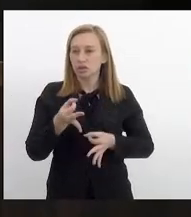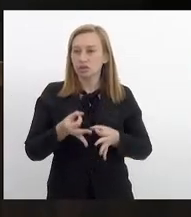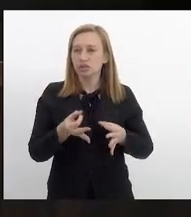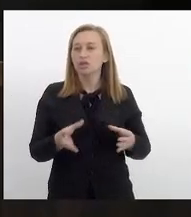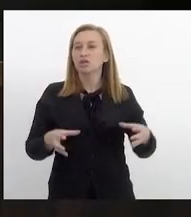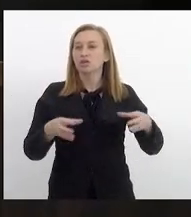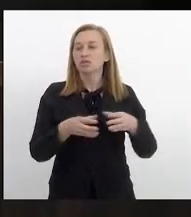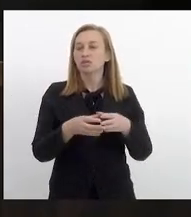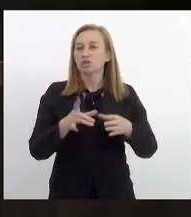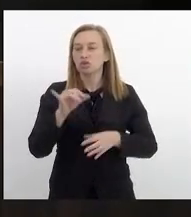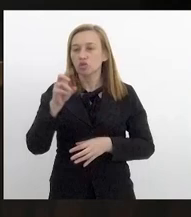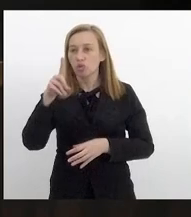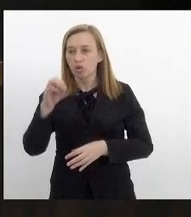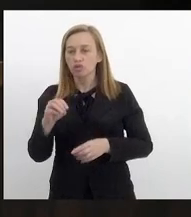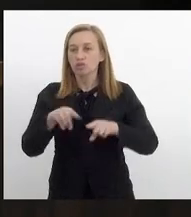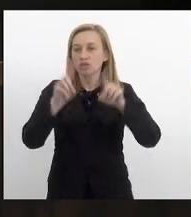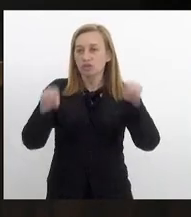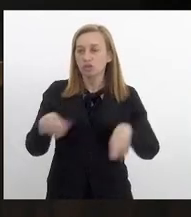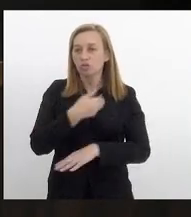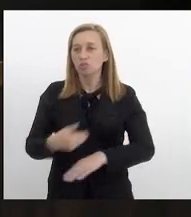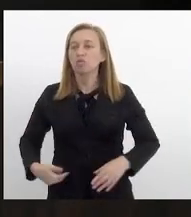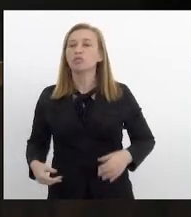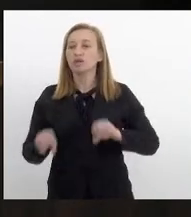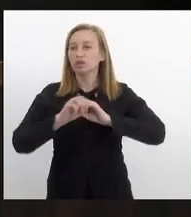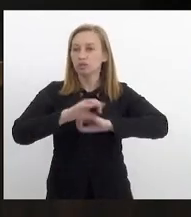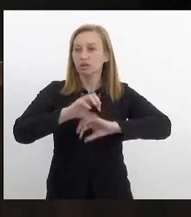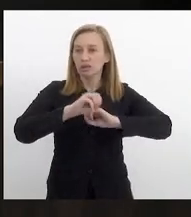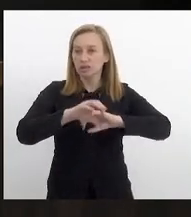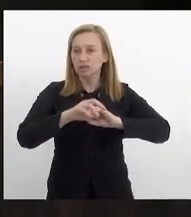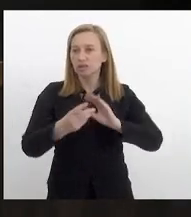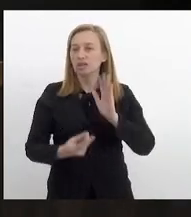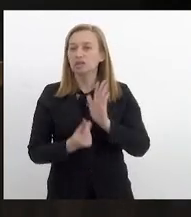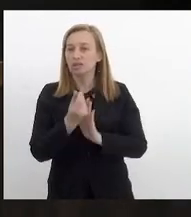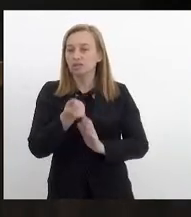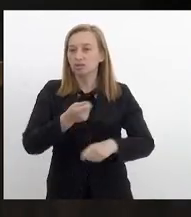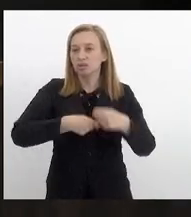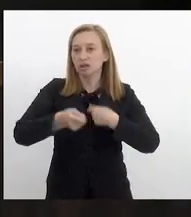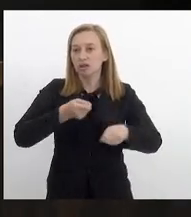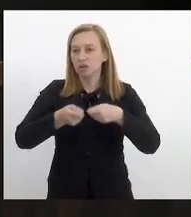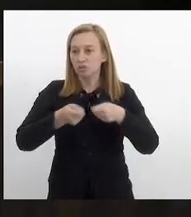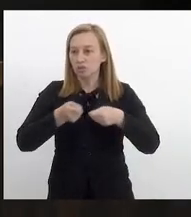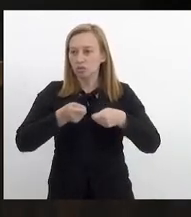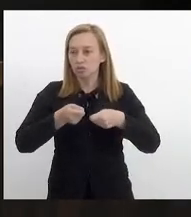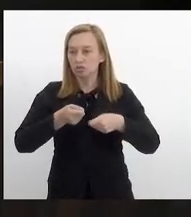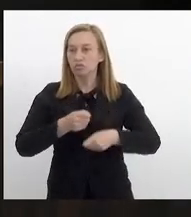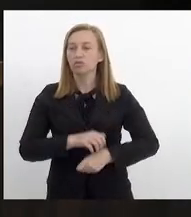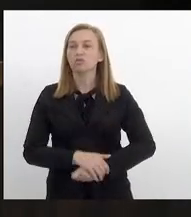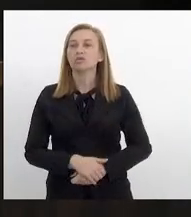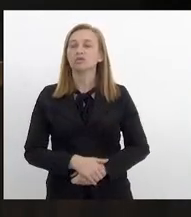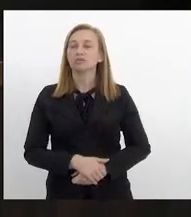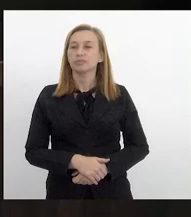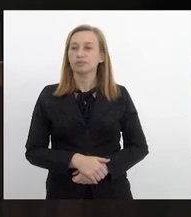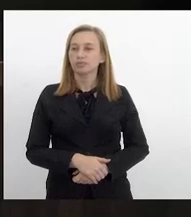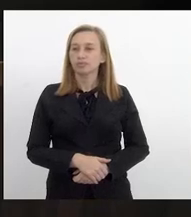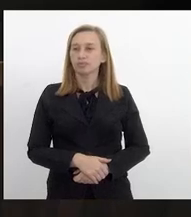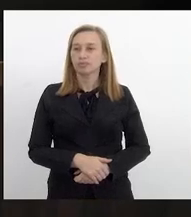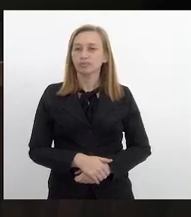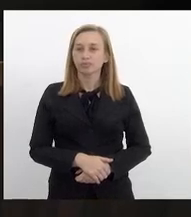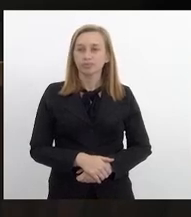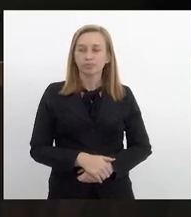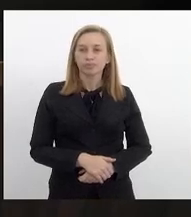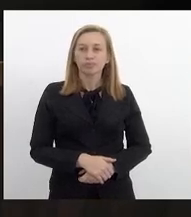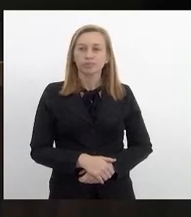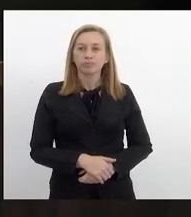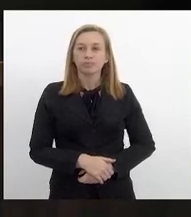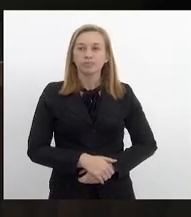e Códigos, Servidores Públicos de Educação e de Orçamento, Finanças, Fiscalização Financeira e Controle.